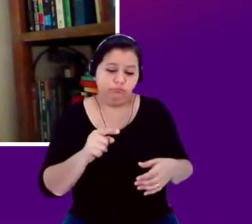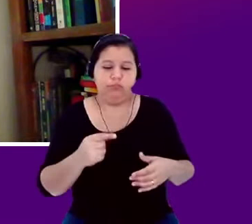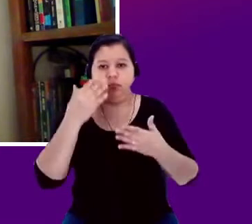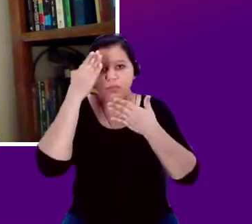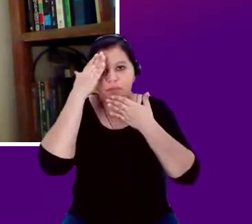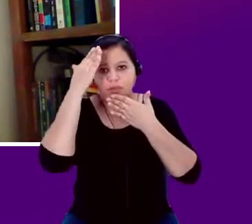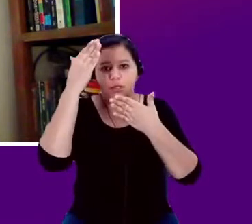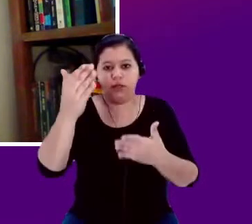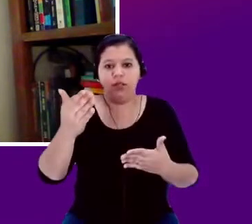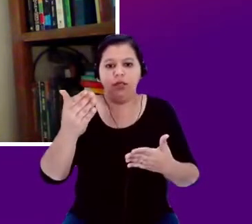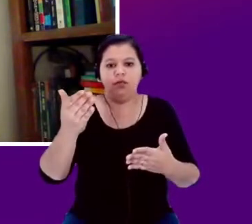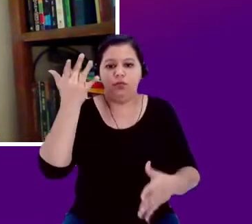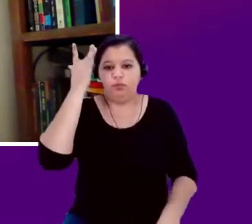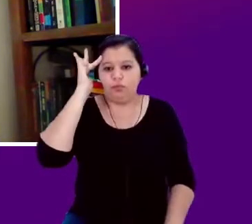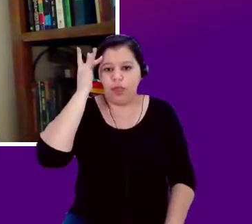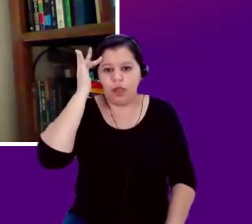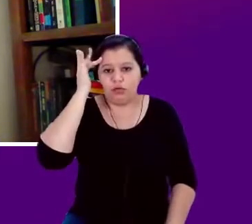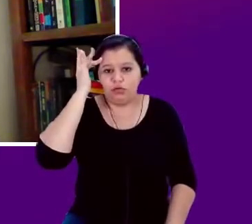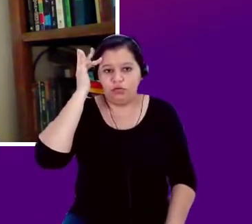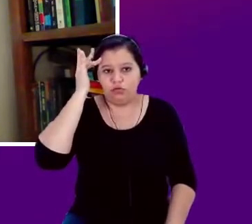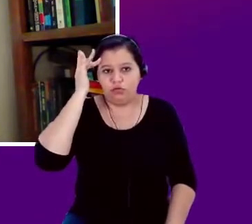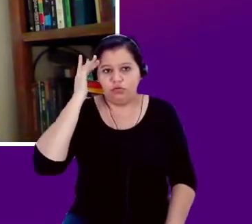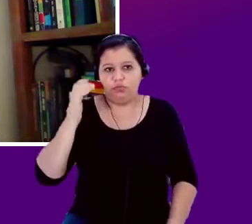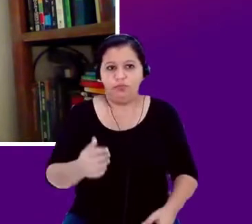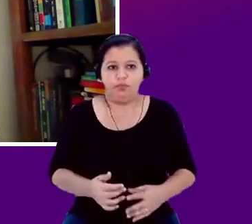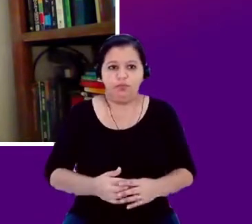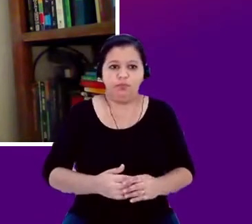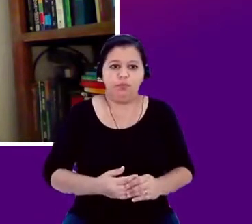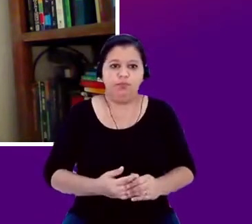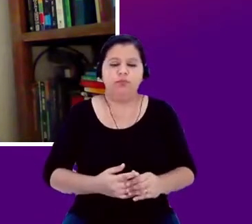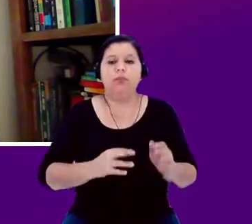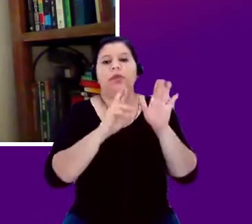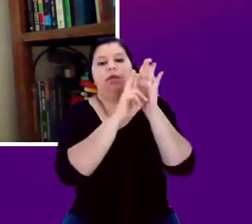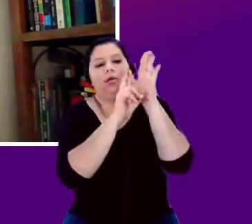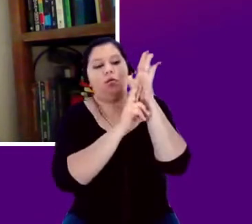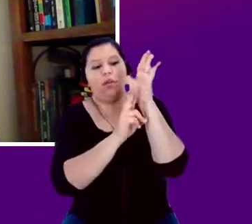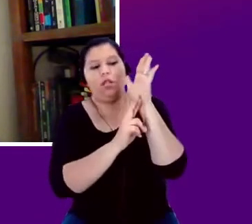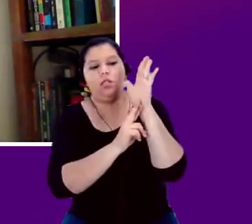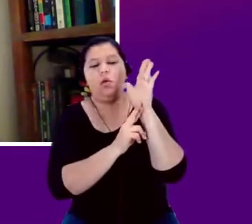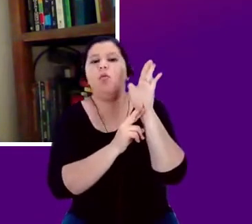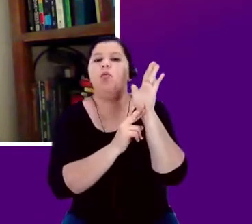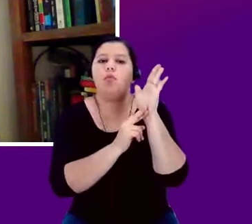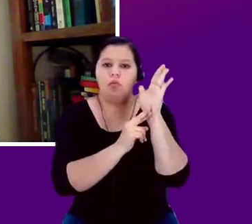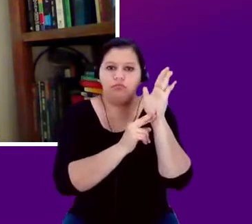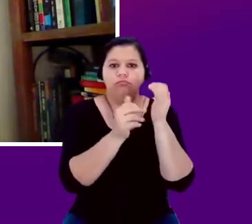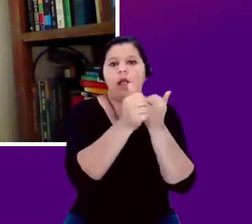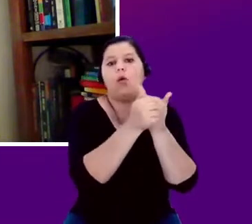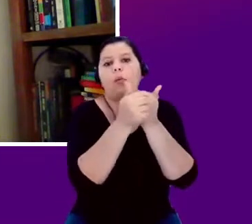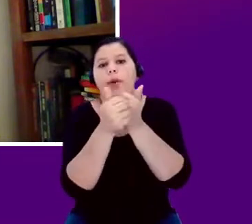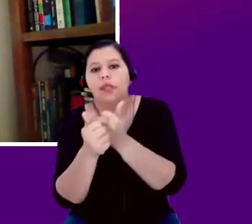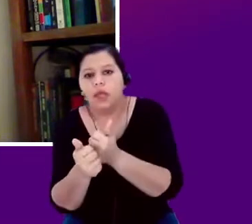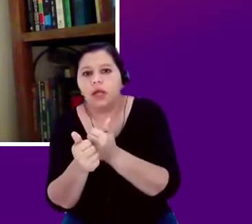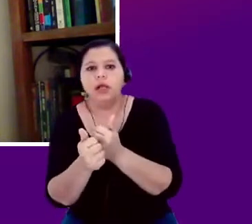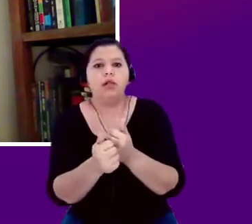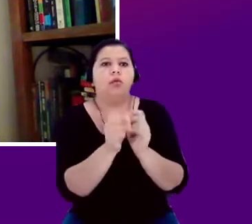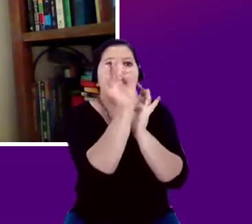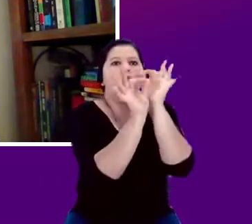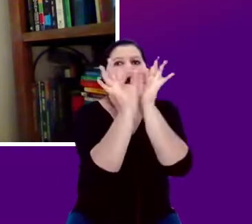agradeço, né? Acho que é importante sempre a gente escutar o regulador, estar acompanhando, né, a lógica que está